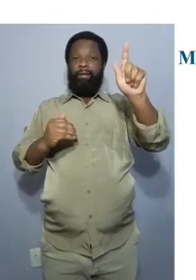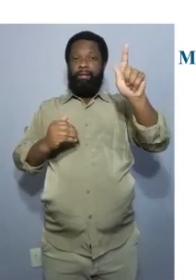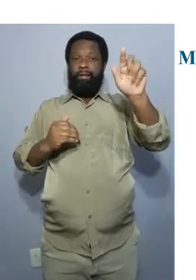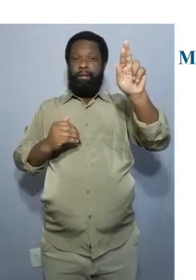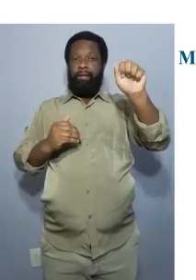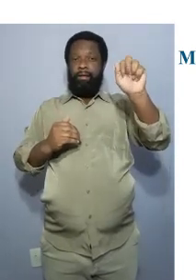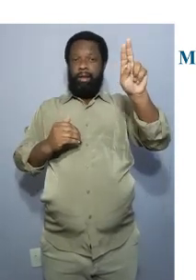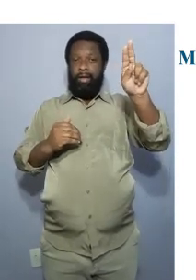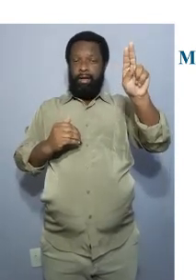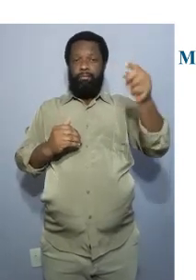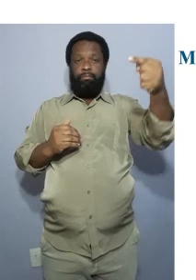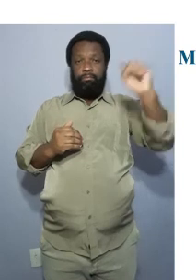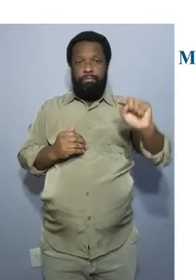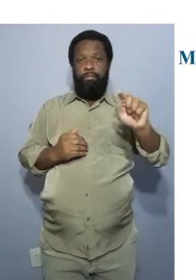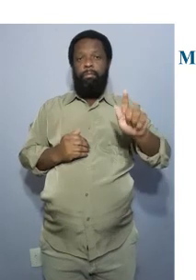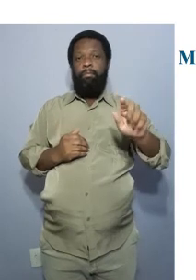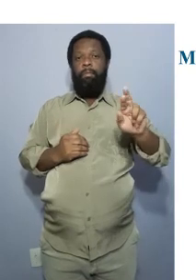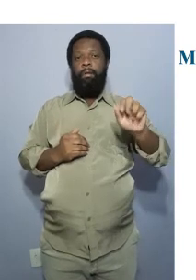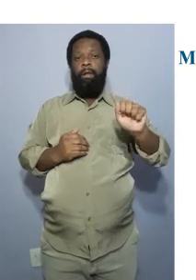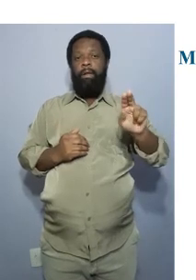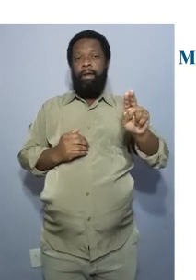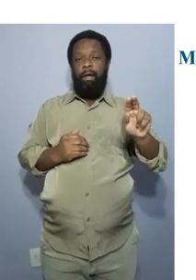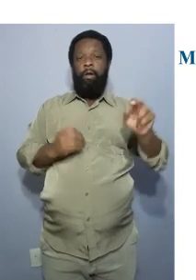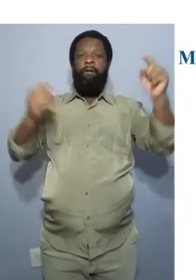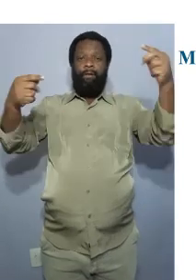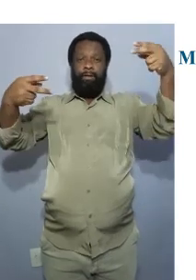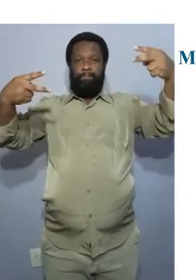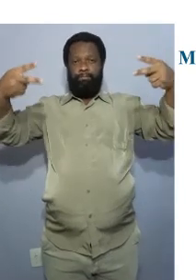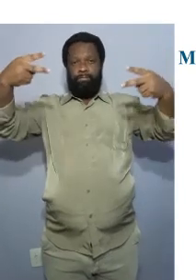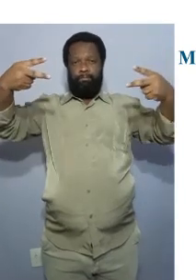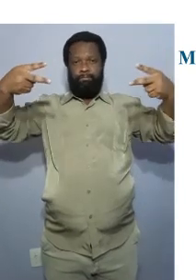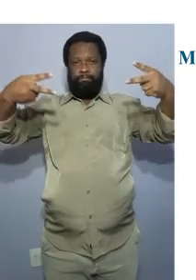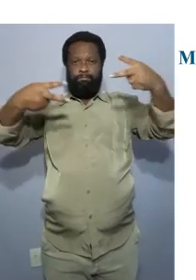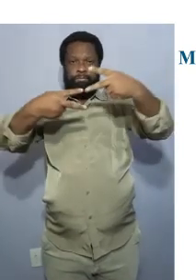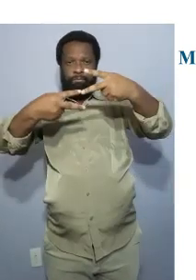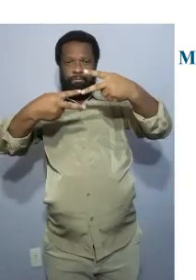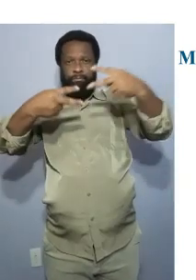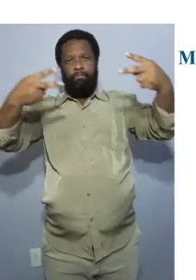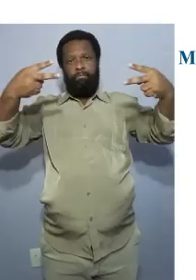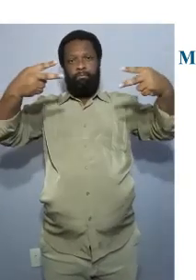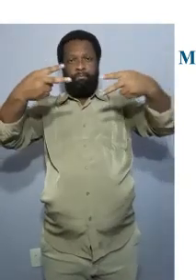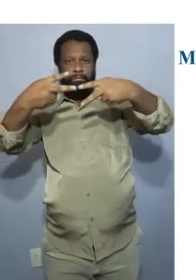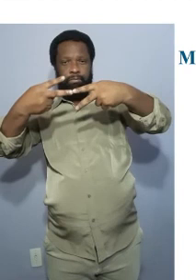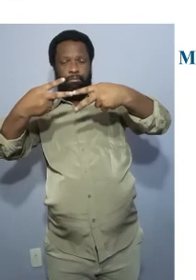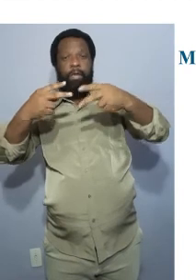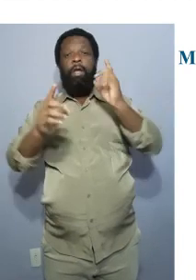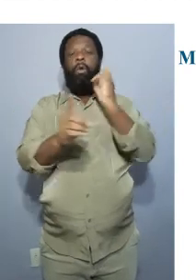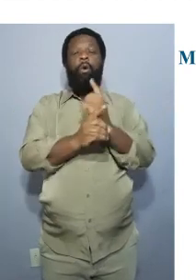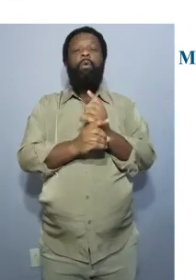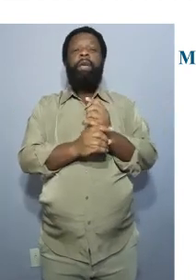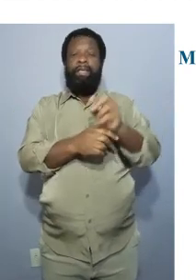E no radiano a gente coloca x, que é o que eu quero saber. Multiplica cruzado, acha uma resposta, sempre simplifica que possível, vai